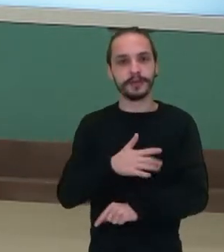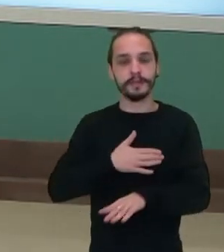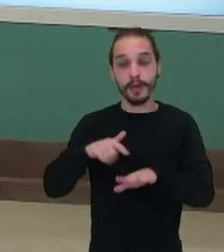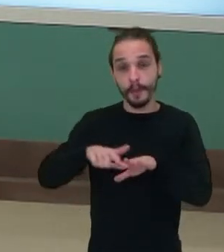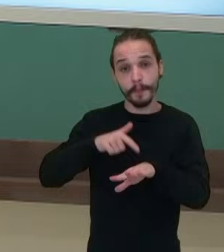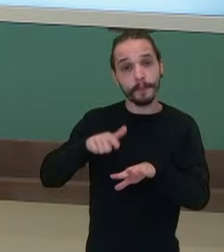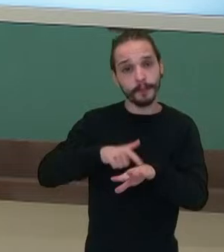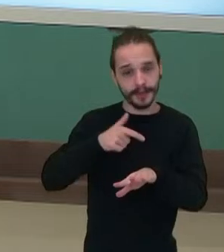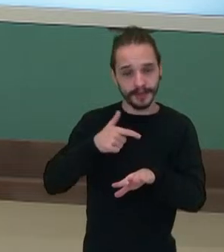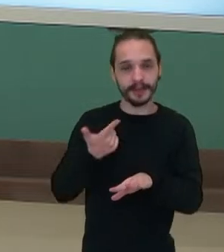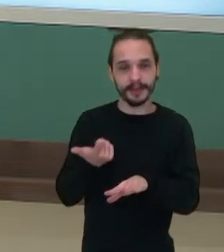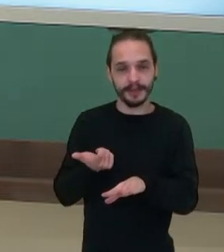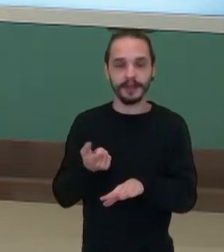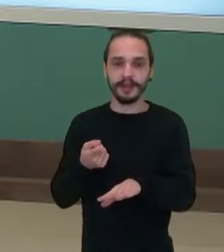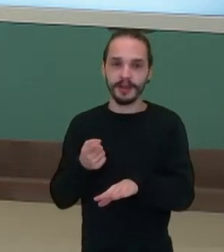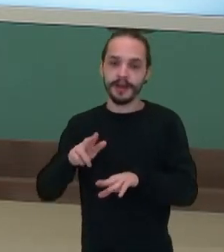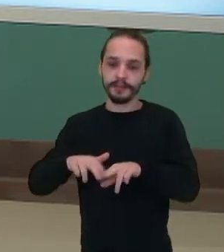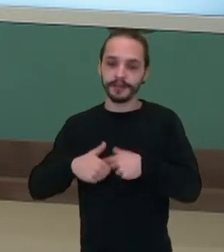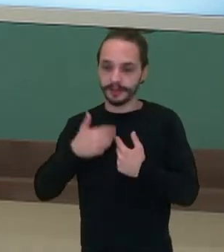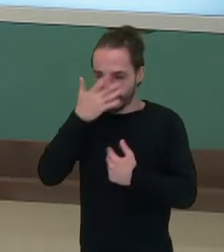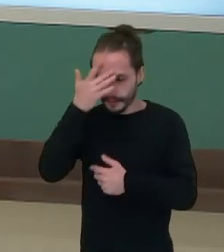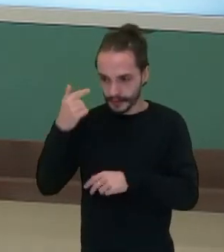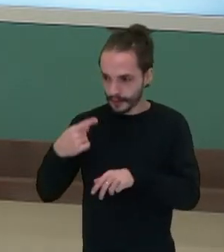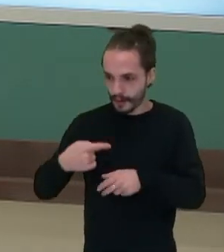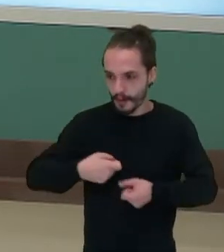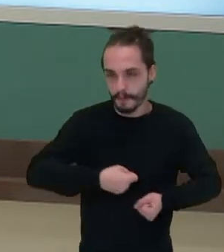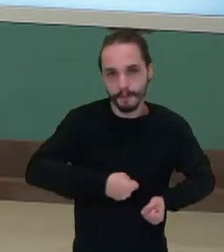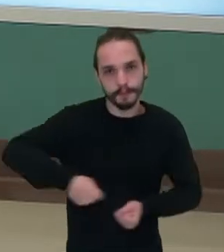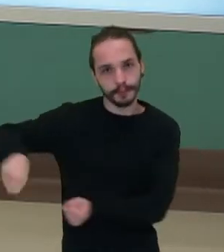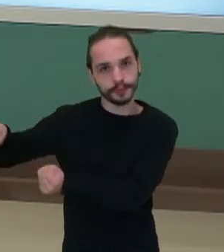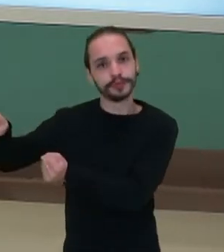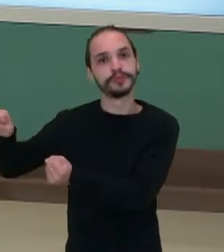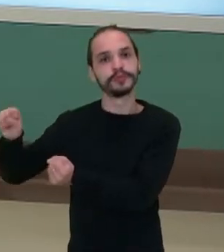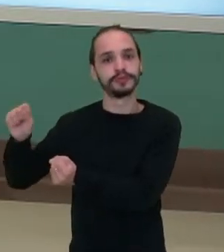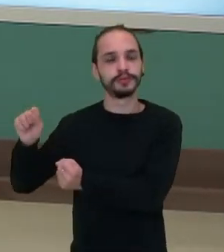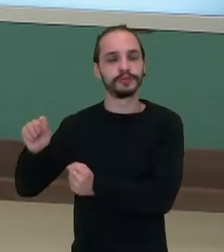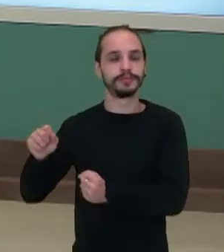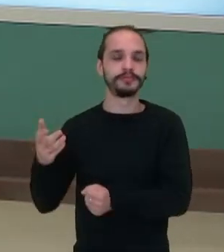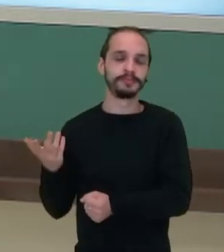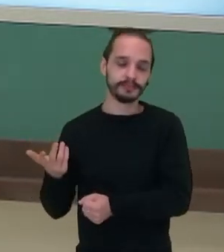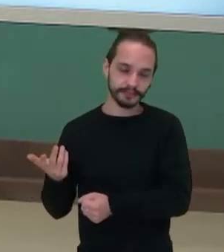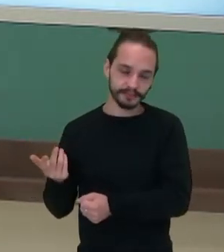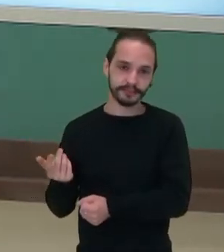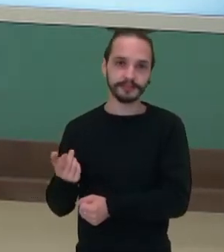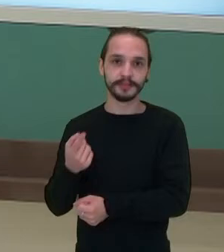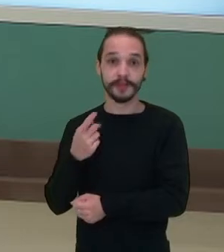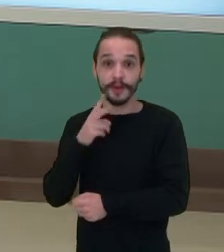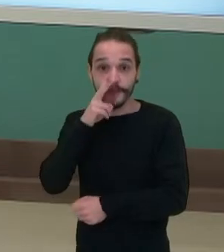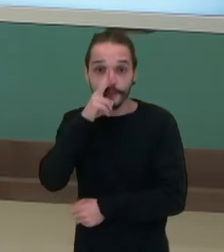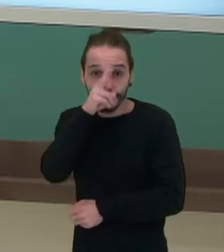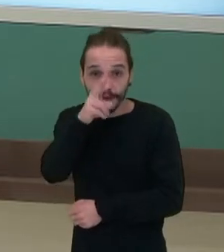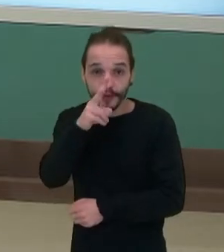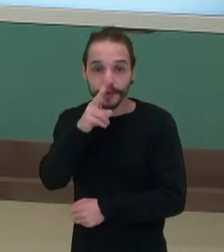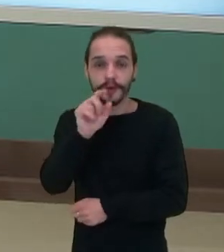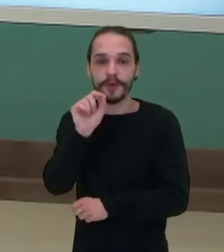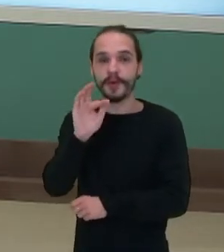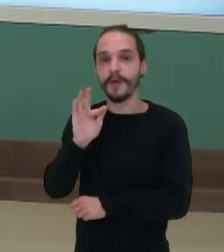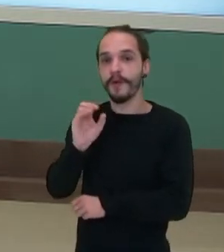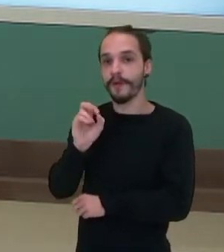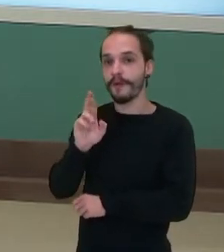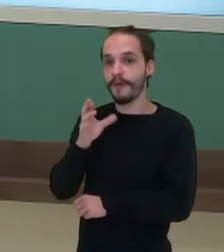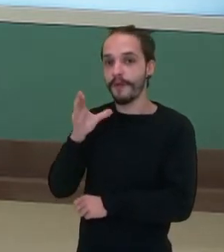meu pé, é bem possível que a outra pessoa vai me puxar, certo? Então a ideia de força, ela é